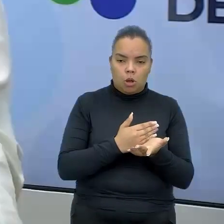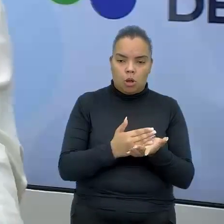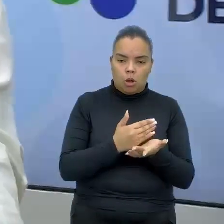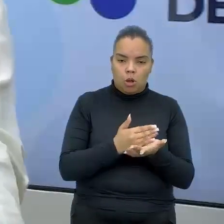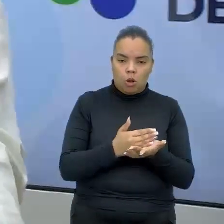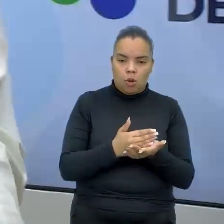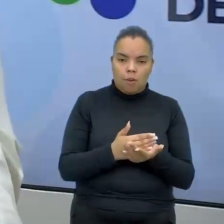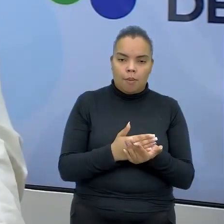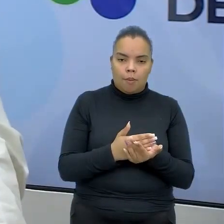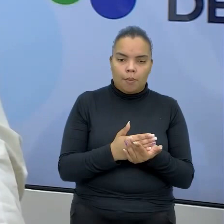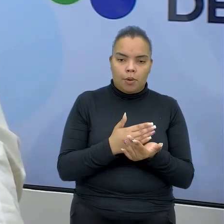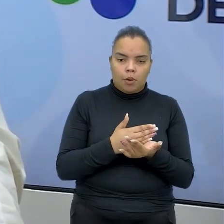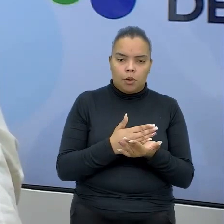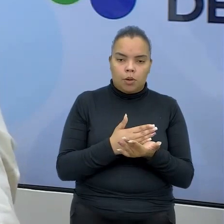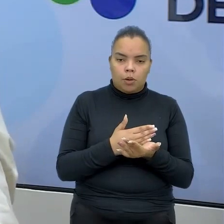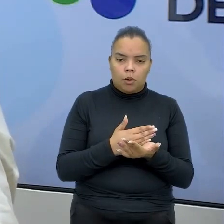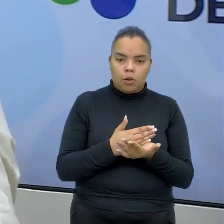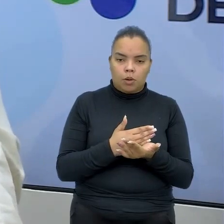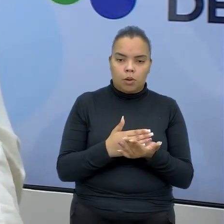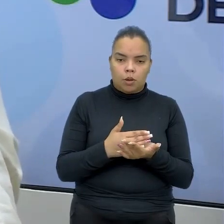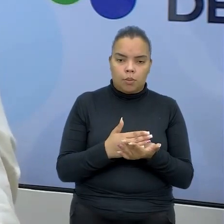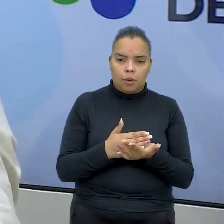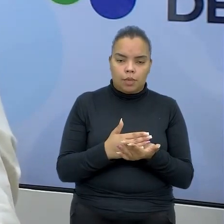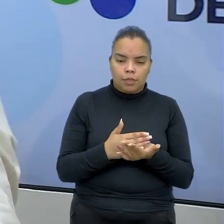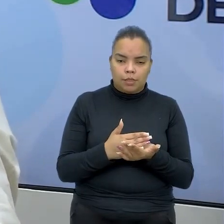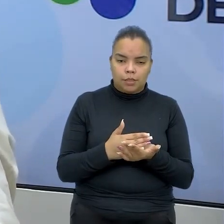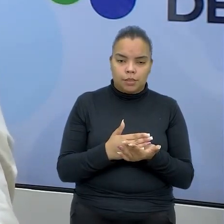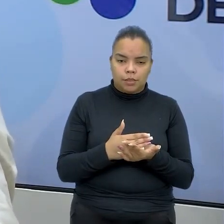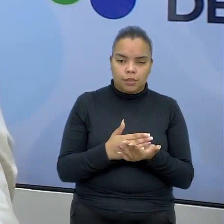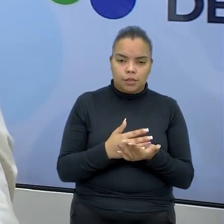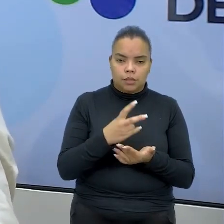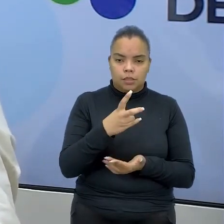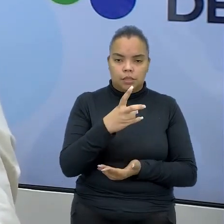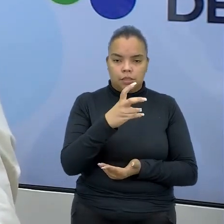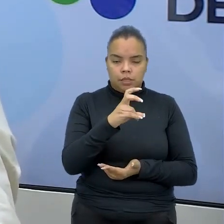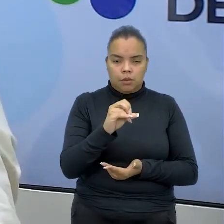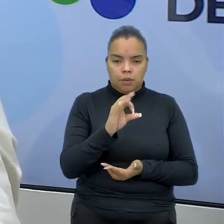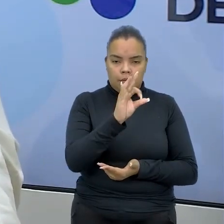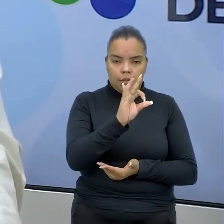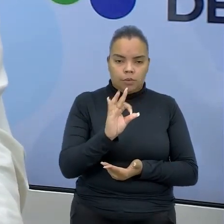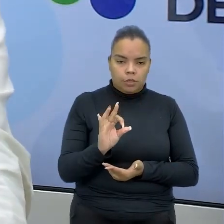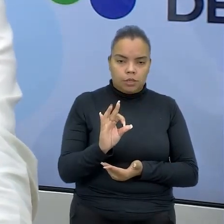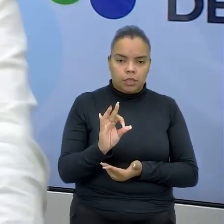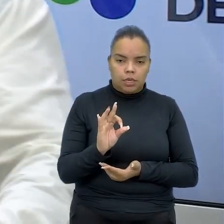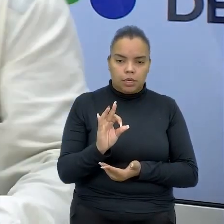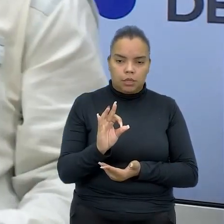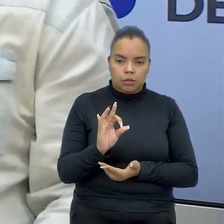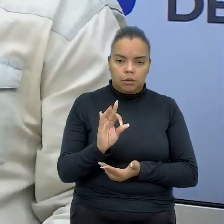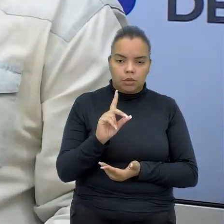dividir no caso a gente começa 50%,